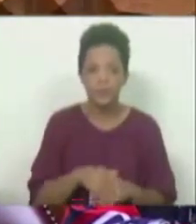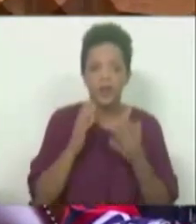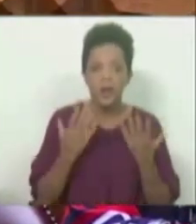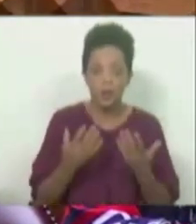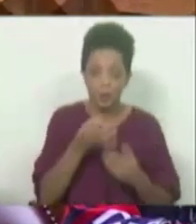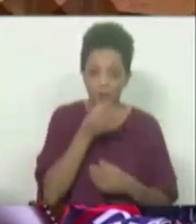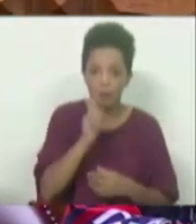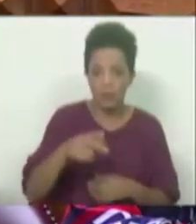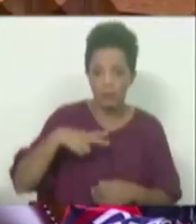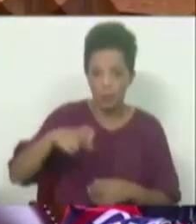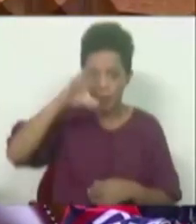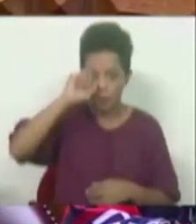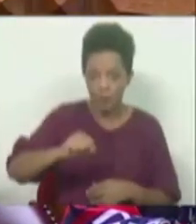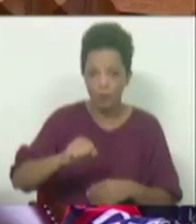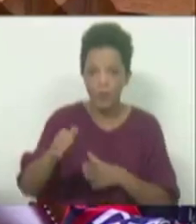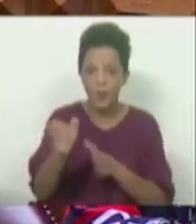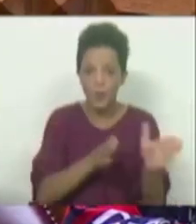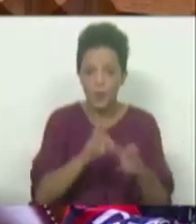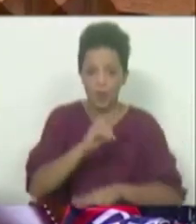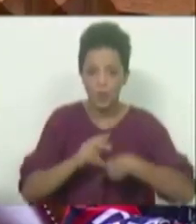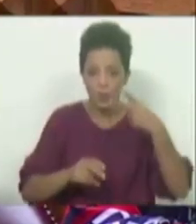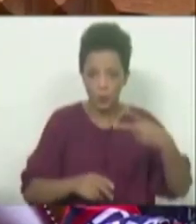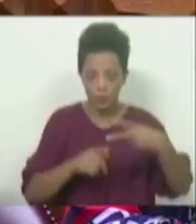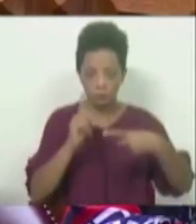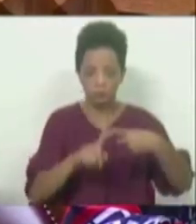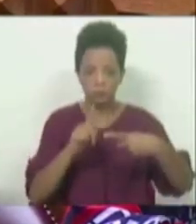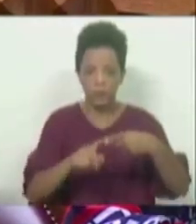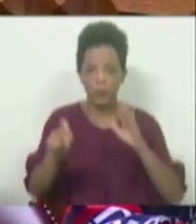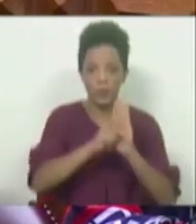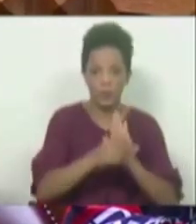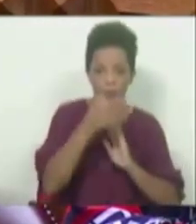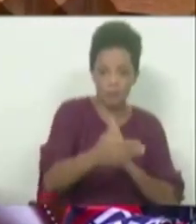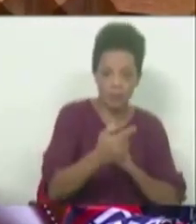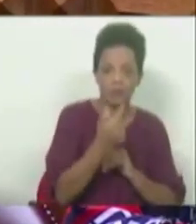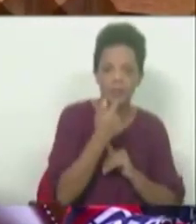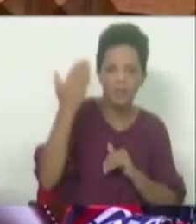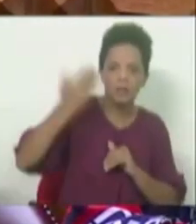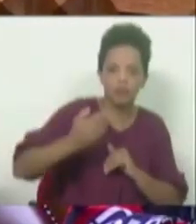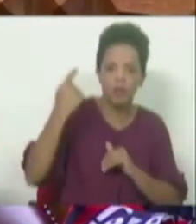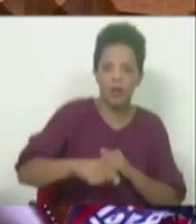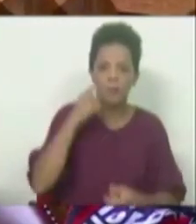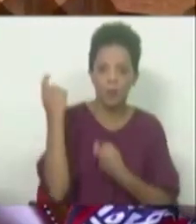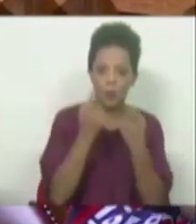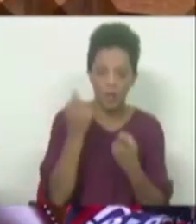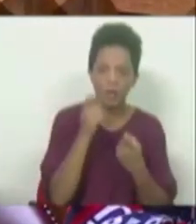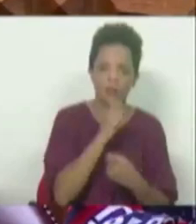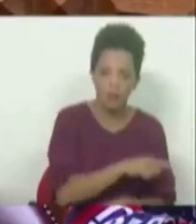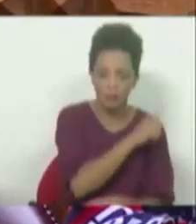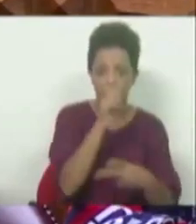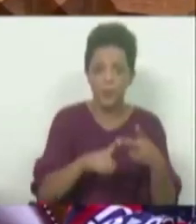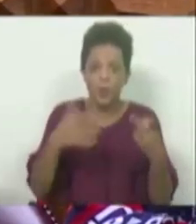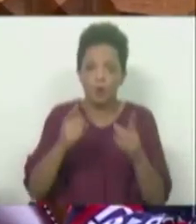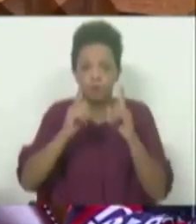O Governo português tem duas vias de ação. Ou utilizar o artigo 7, tem todo o direito de procurar aliados para o fazer,